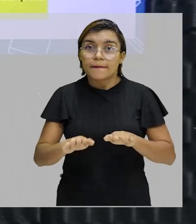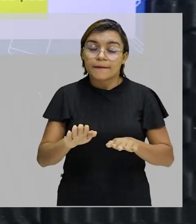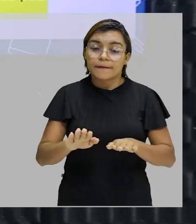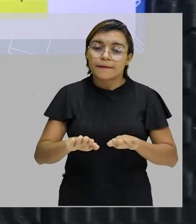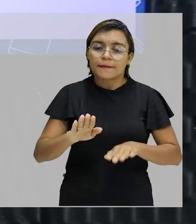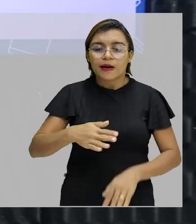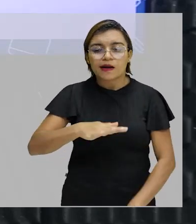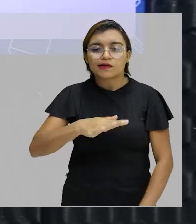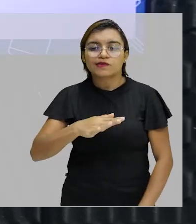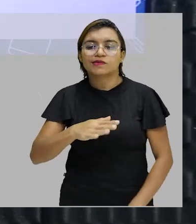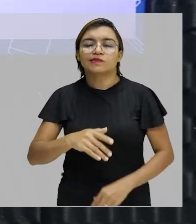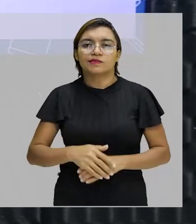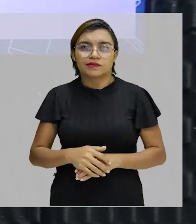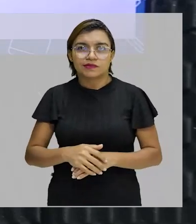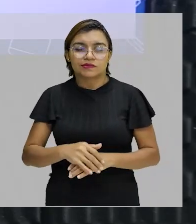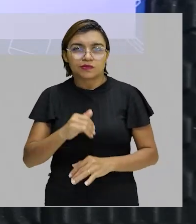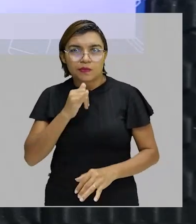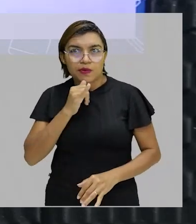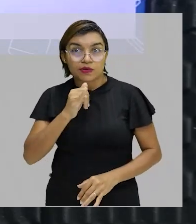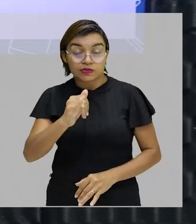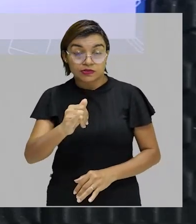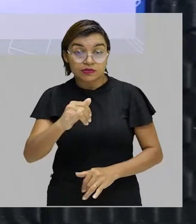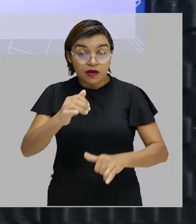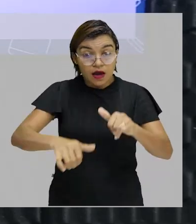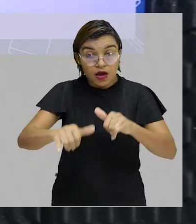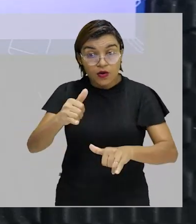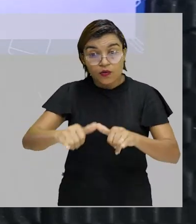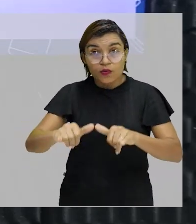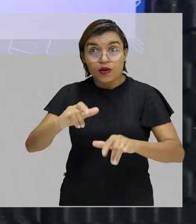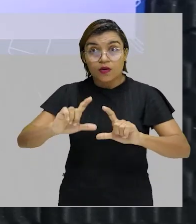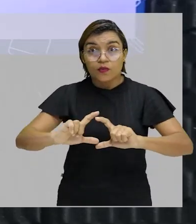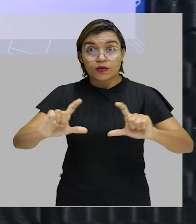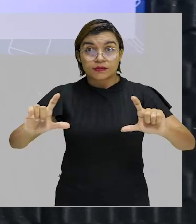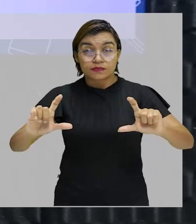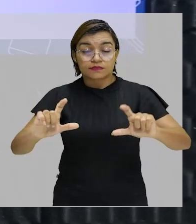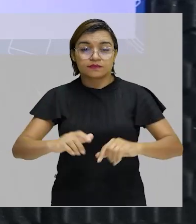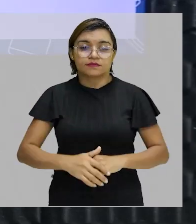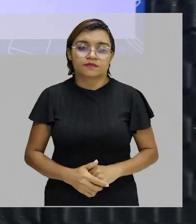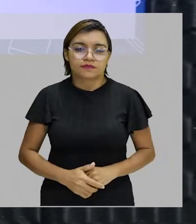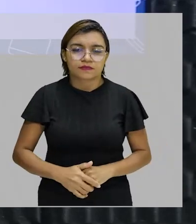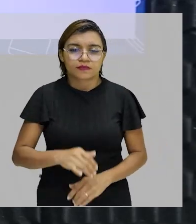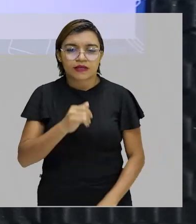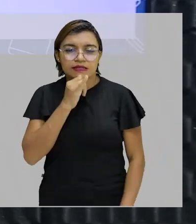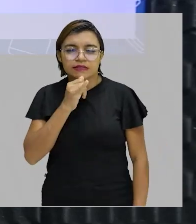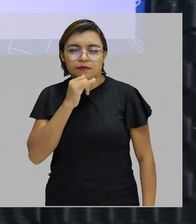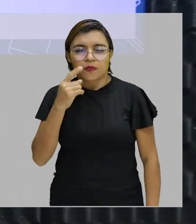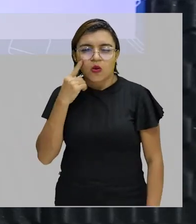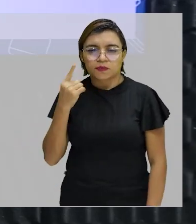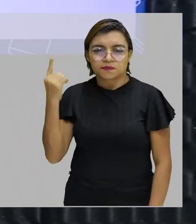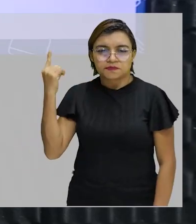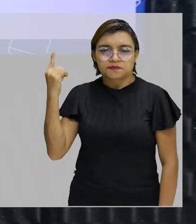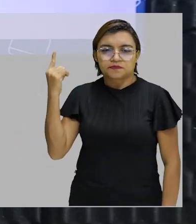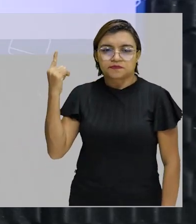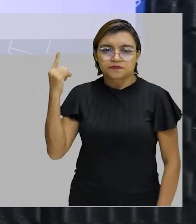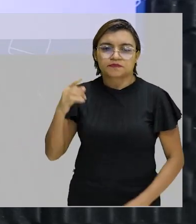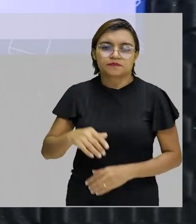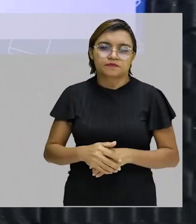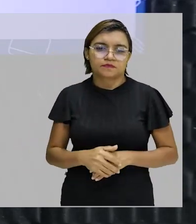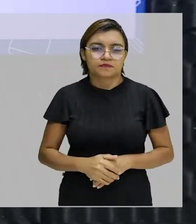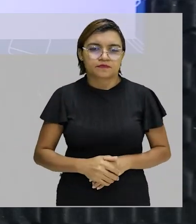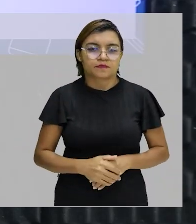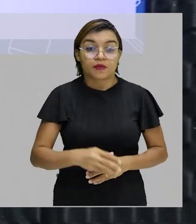equação química. Então, dito isso, nós vamos trabalhar aqui um exemplo rapidinho, turma.